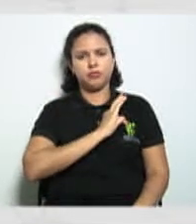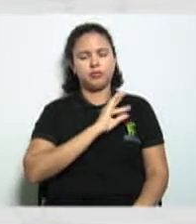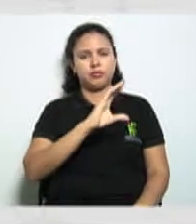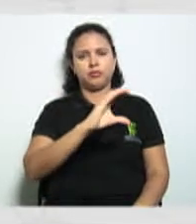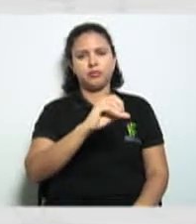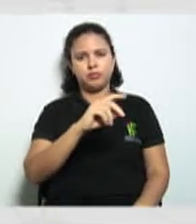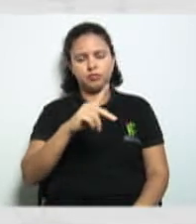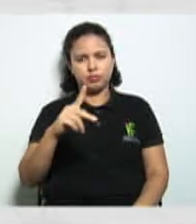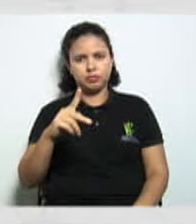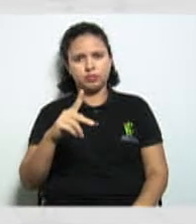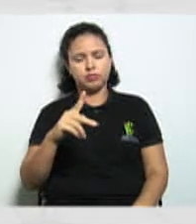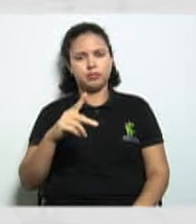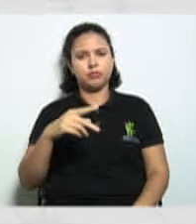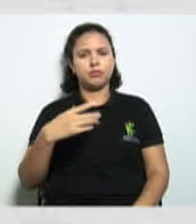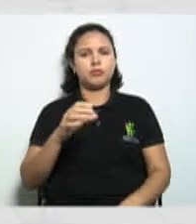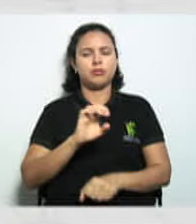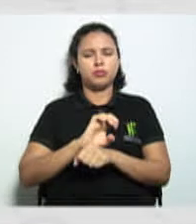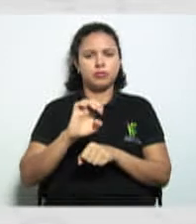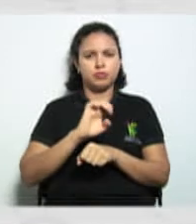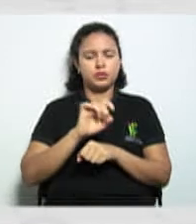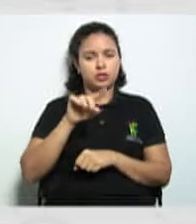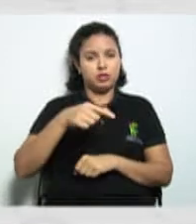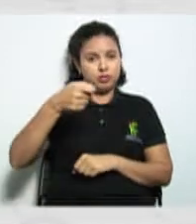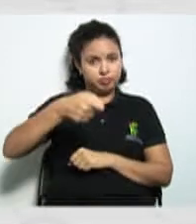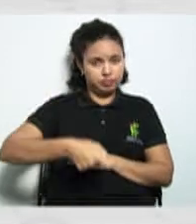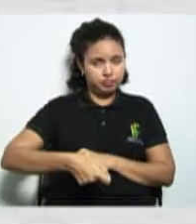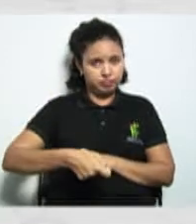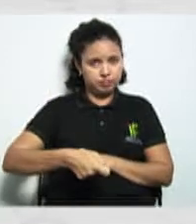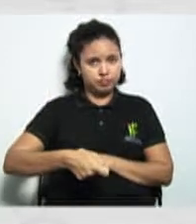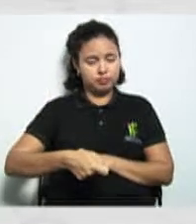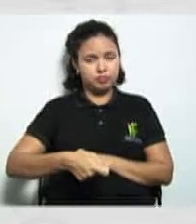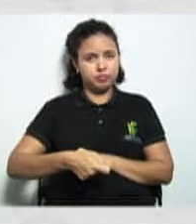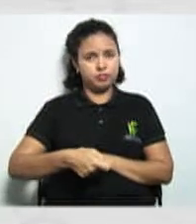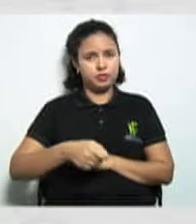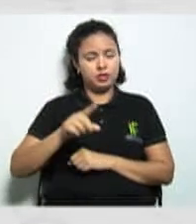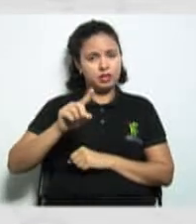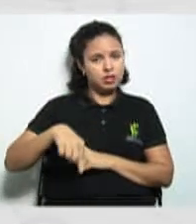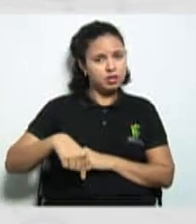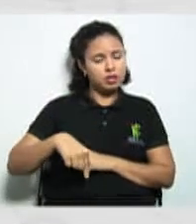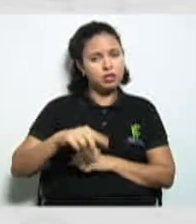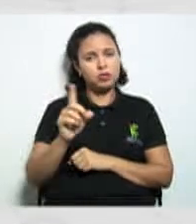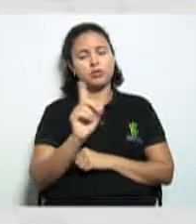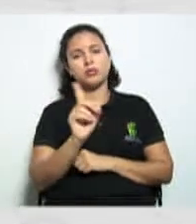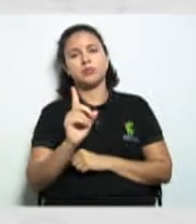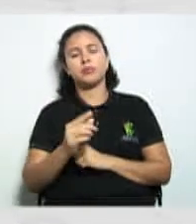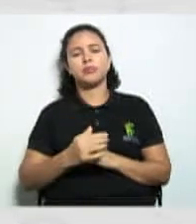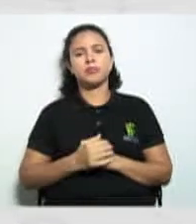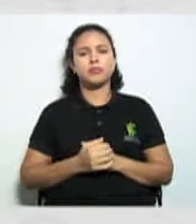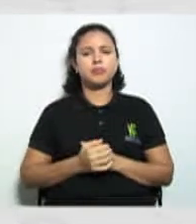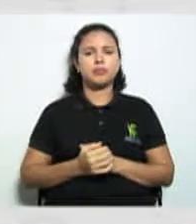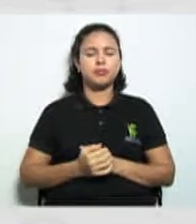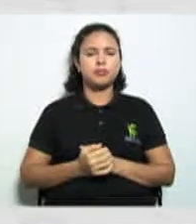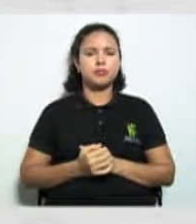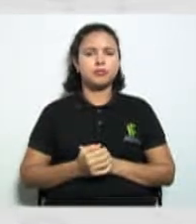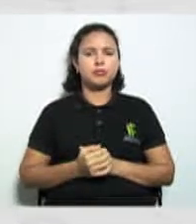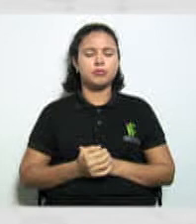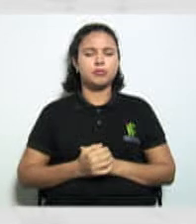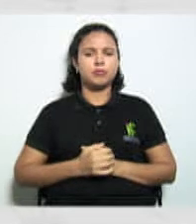é obrigatório. É isso? Ele é obrigatório ou não obrigatório? Ele